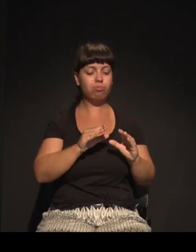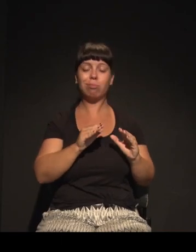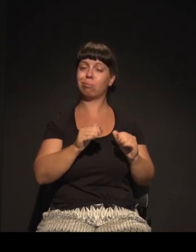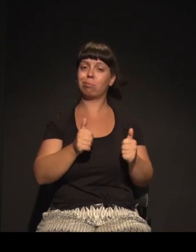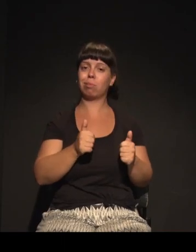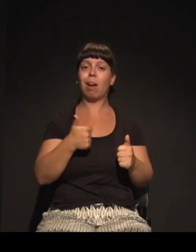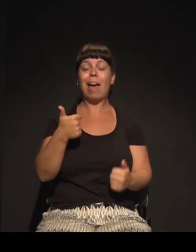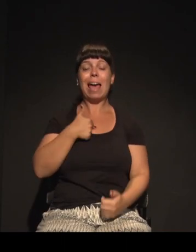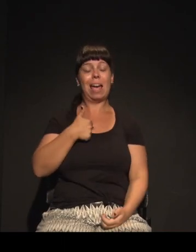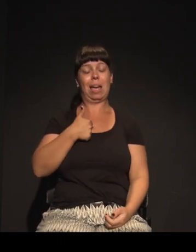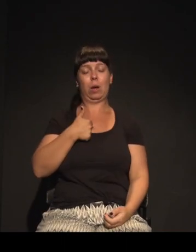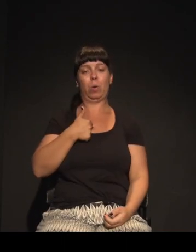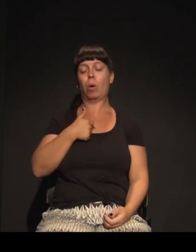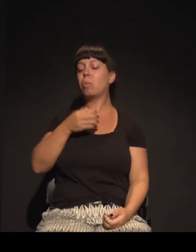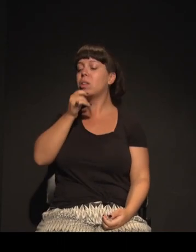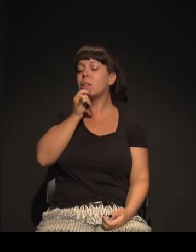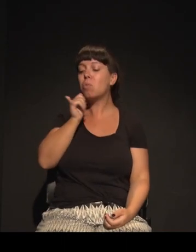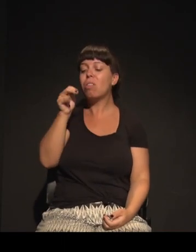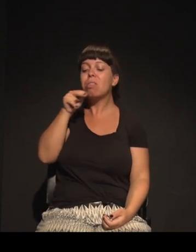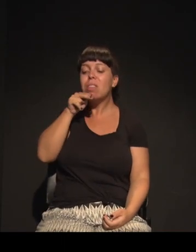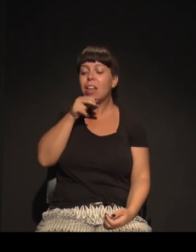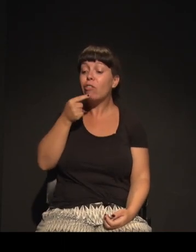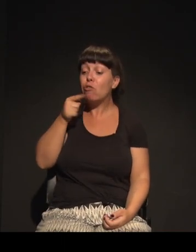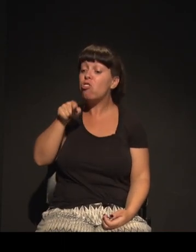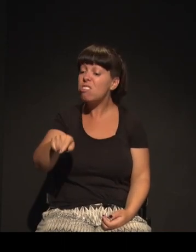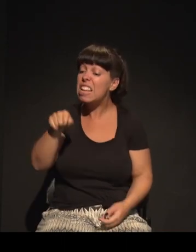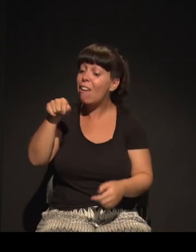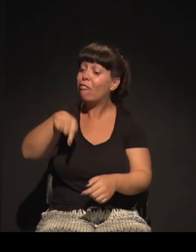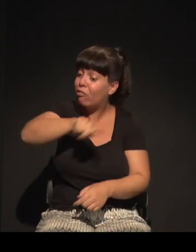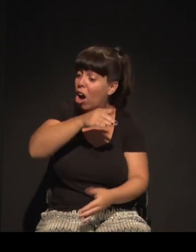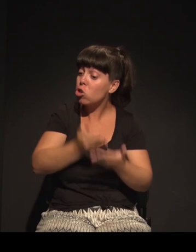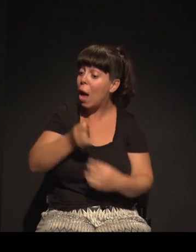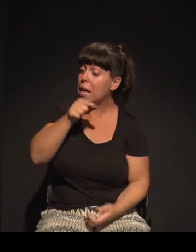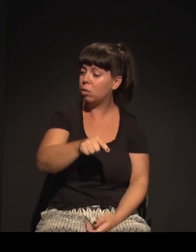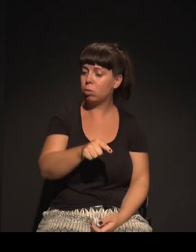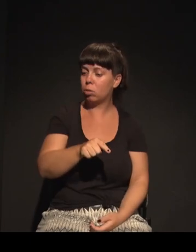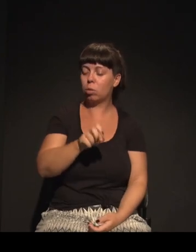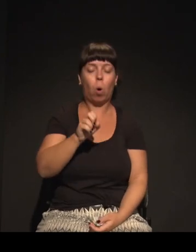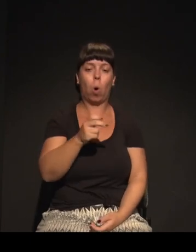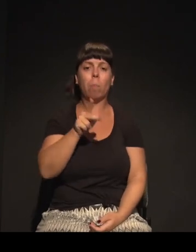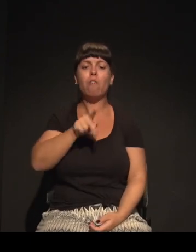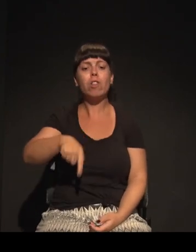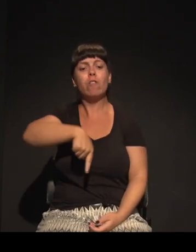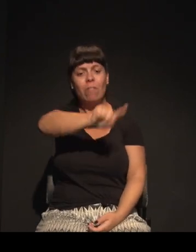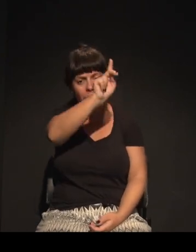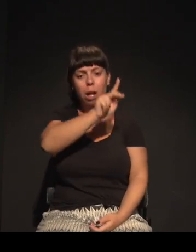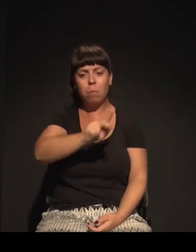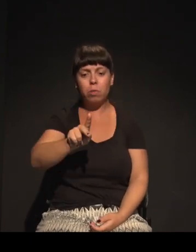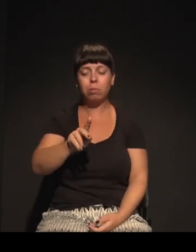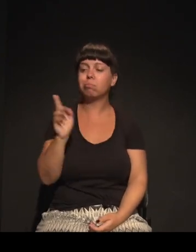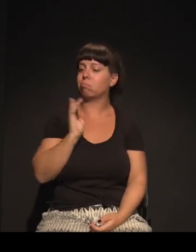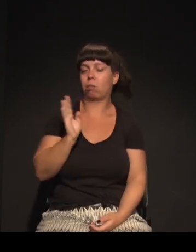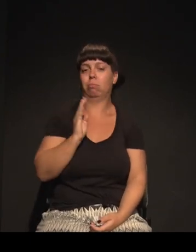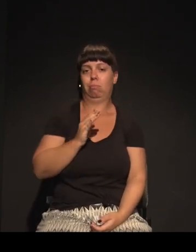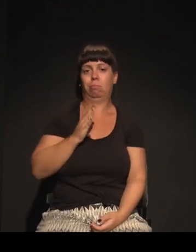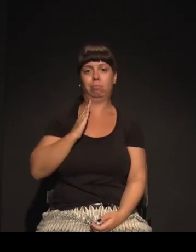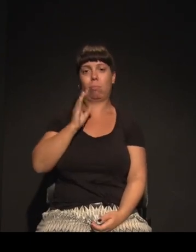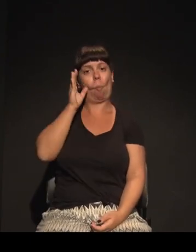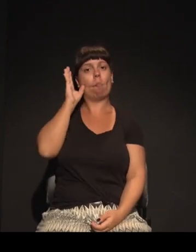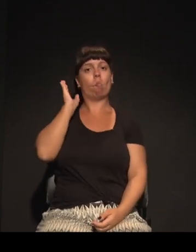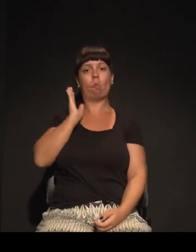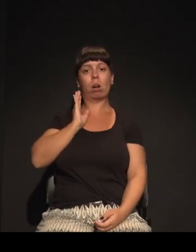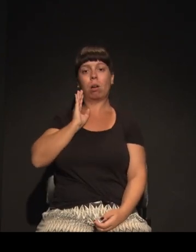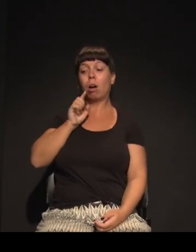não falo com a minha neta olha você tem que ser isso ou por meu filho você tem que ser professor você tem que ser isso não eu acho que ele tem que fazer